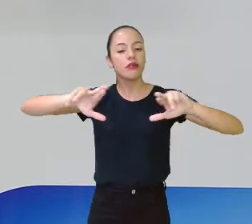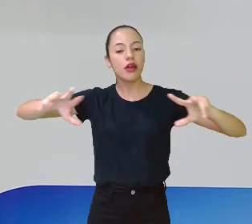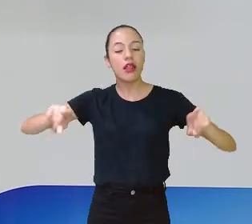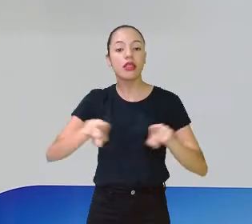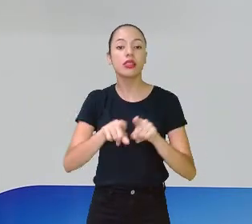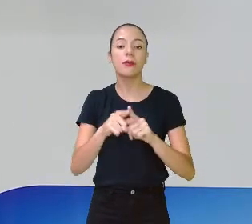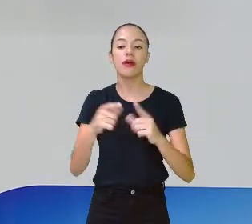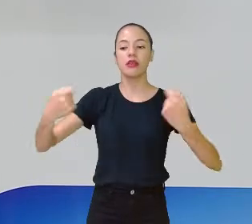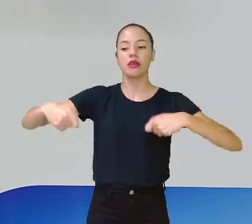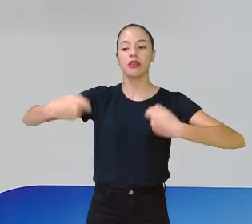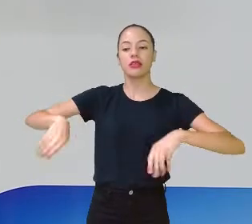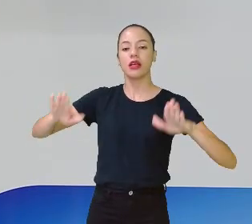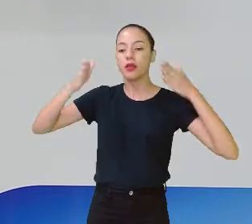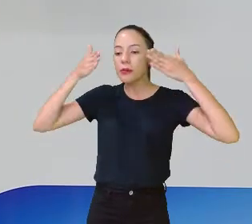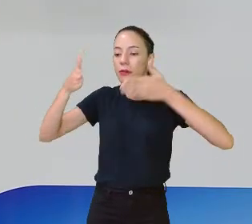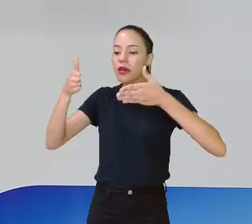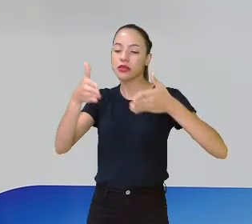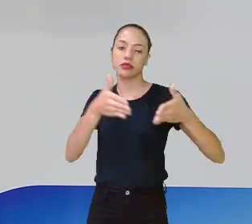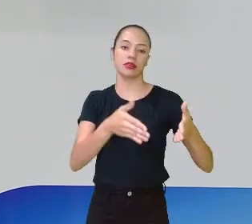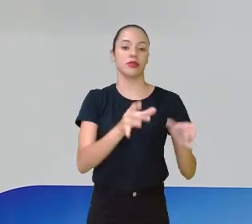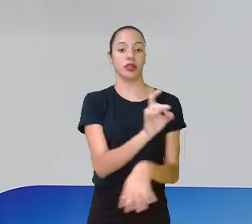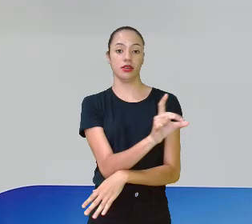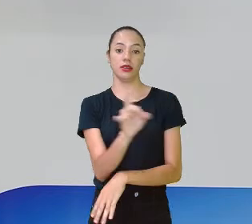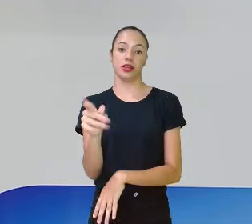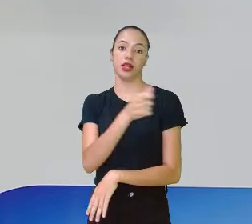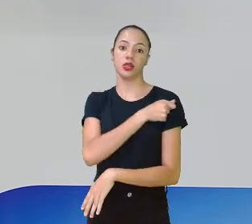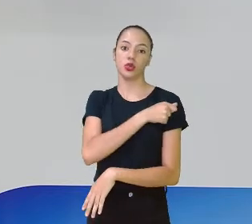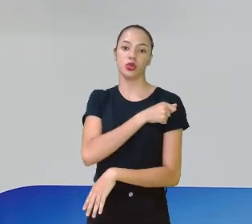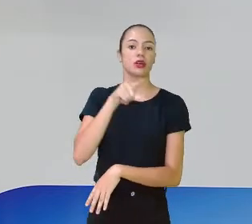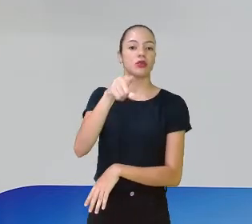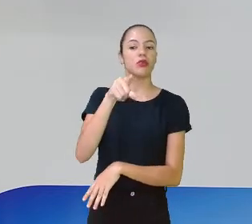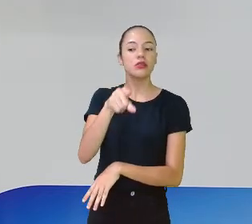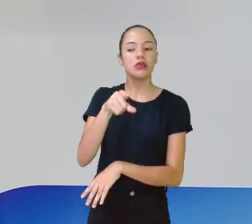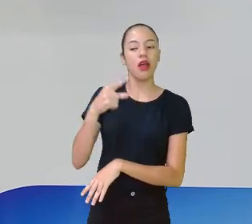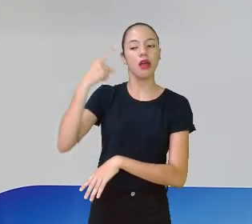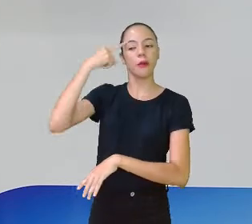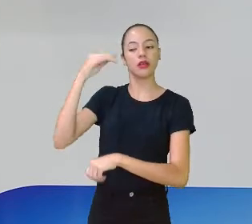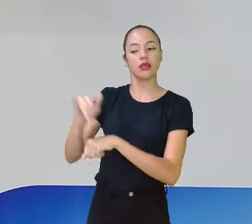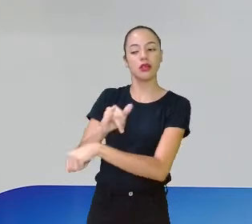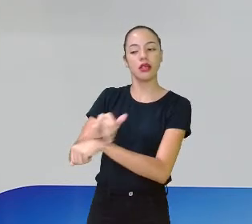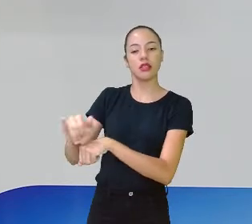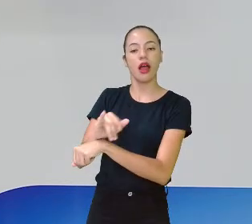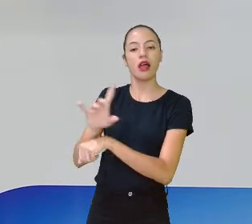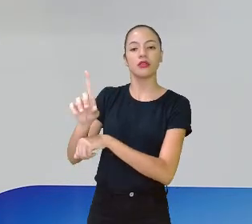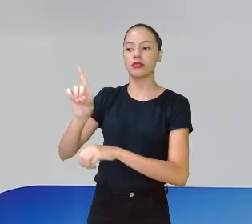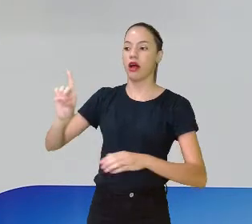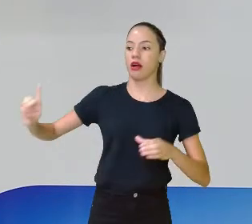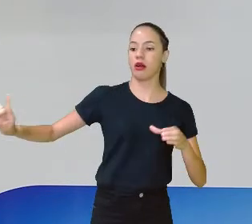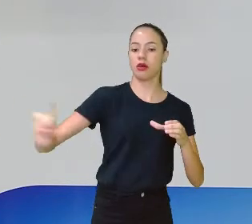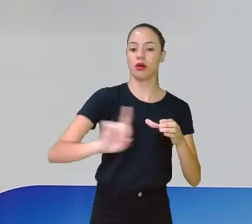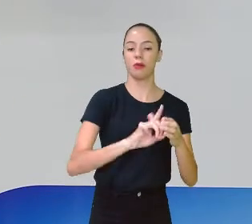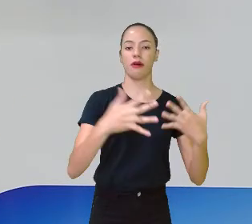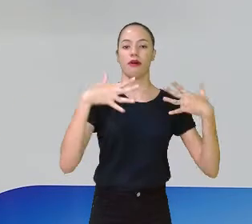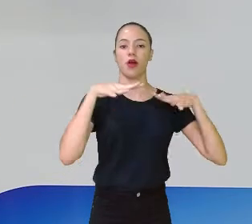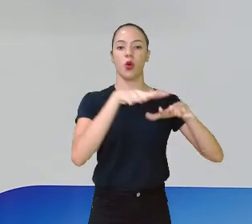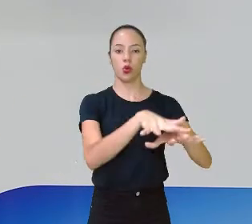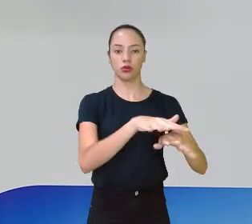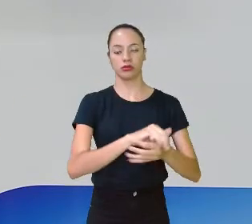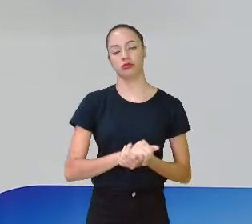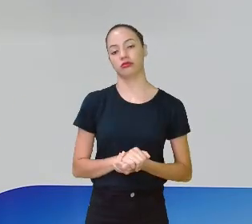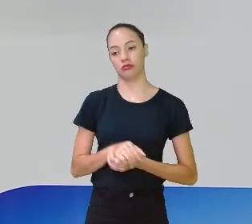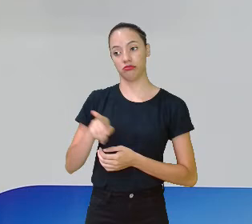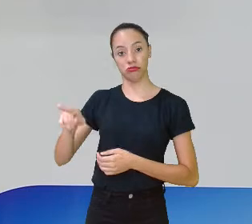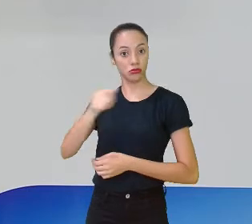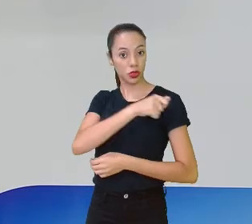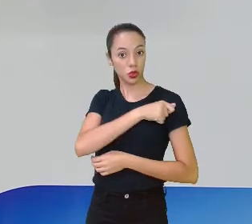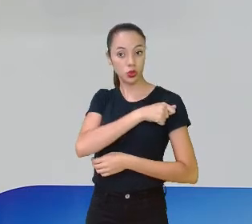necessidade específica de cada estudante, é que você vai fazer essa inclusão, vai começar a sua atuação, para que esse estudante